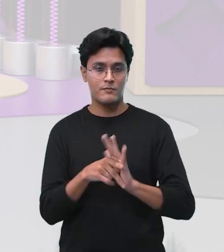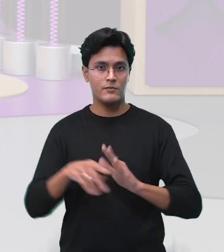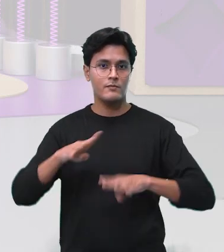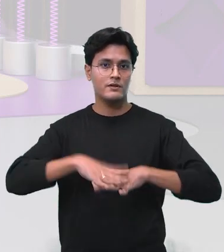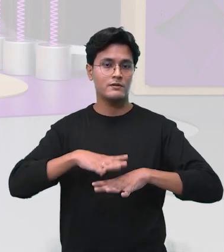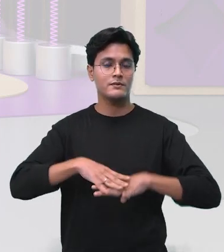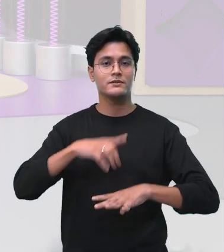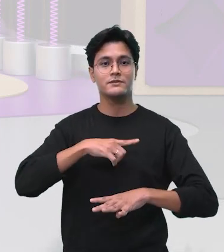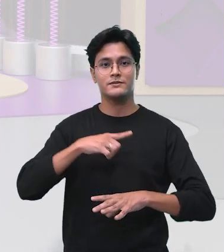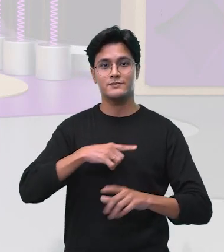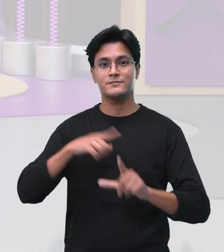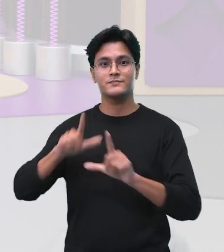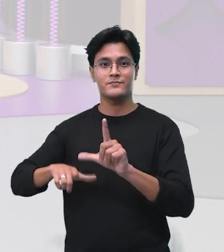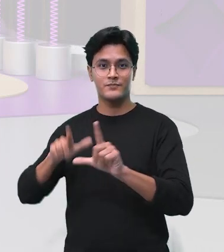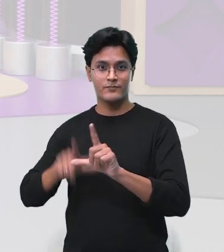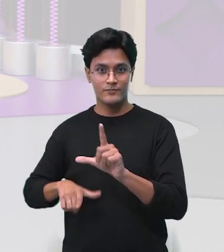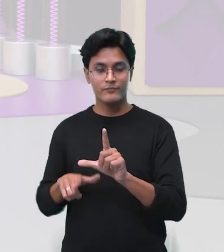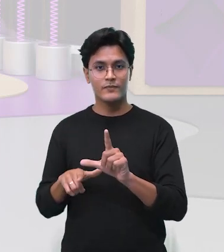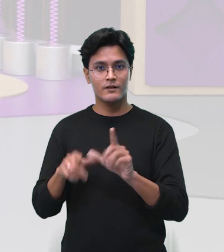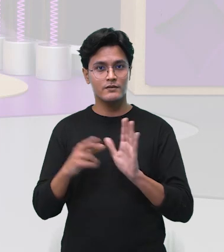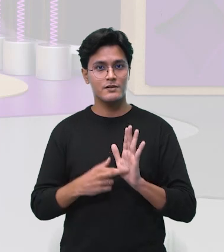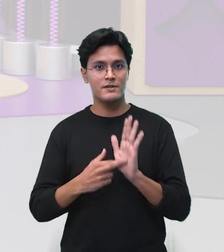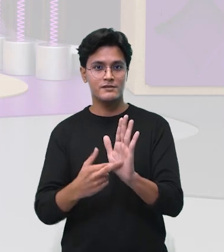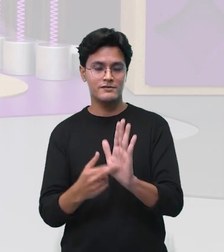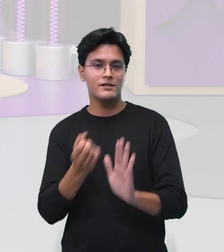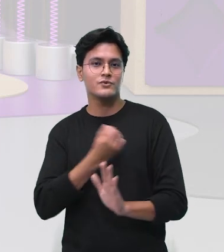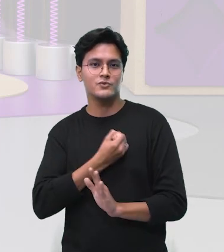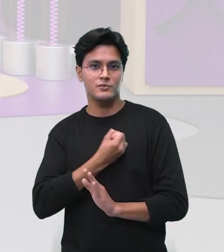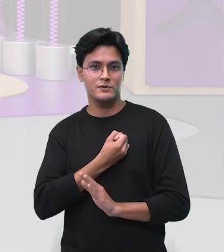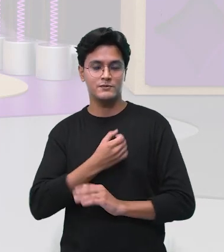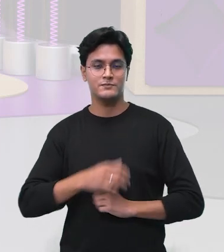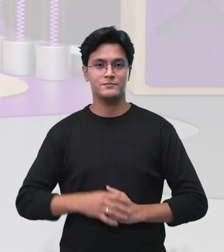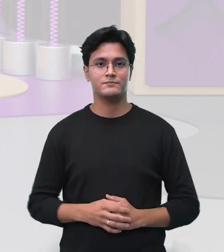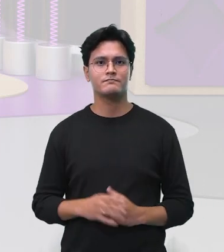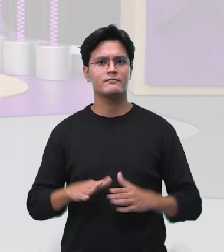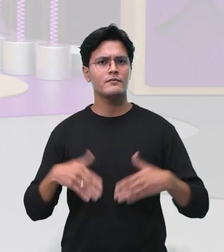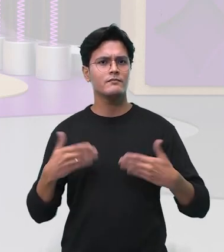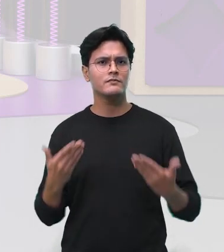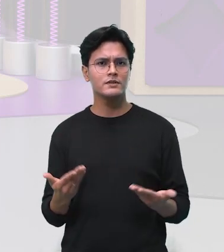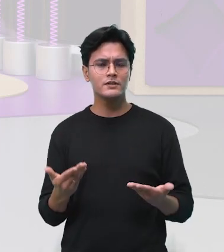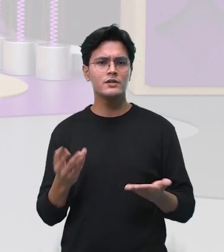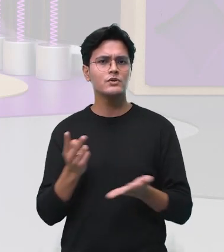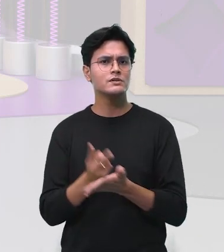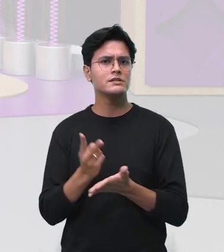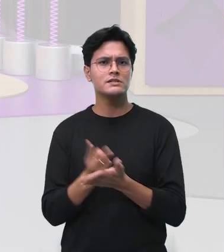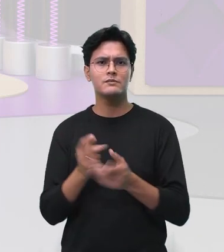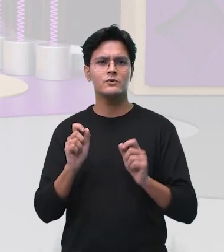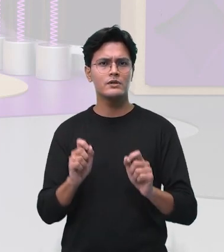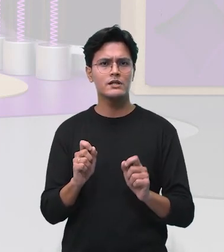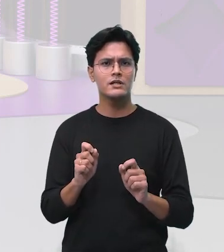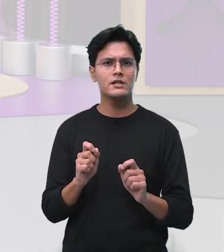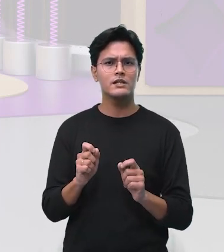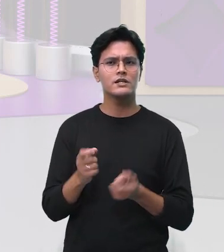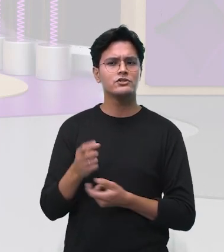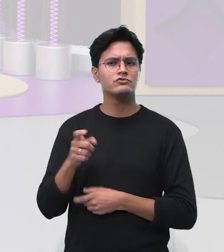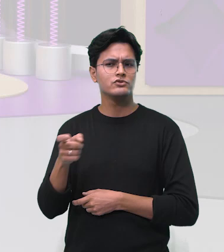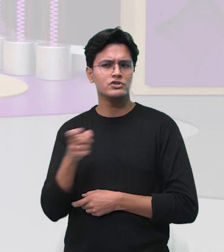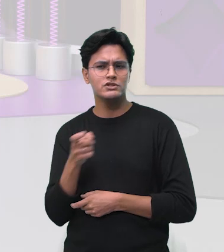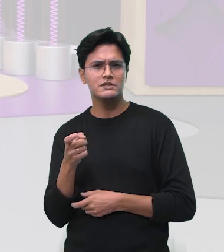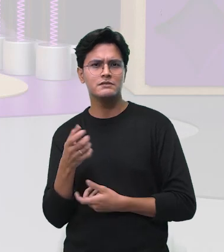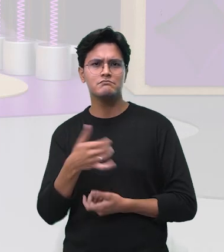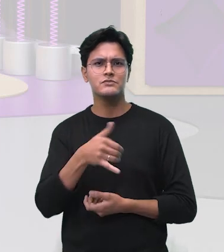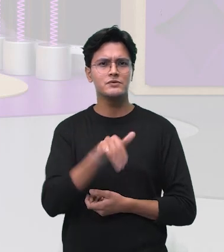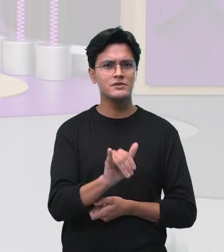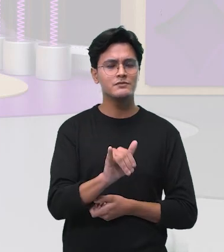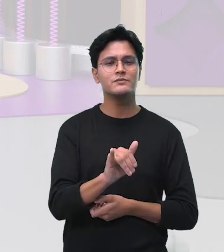para representar números. Professora, quer dizer então que toda vez vai ser o famoso X, o famoso Y? Não. Pode